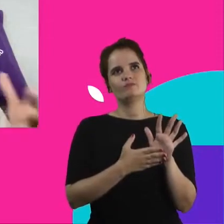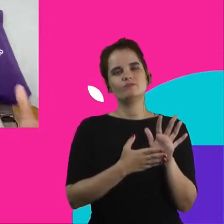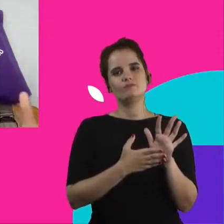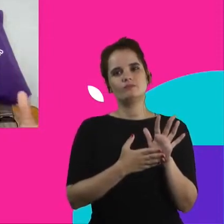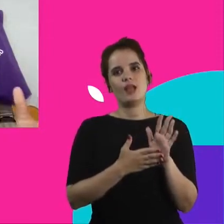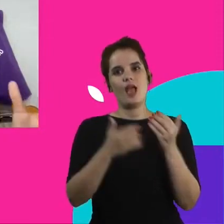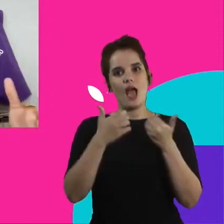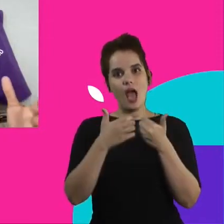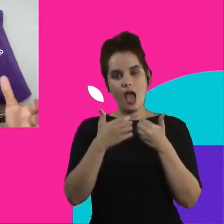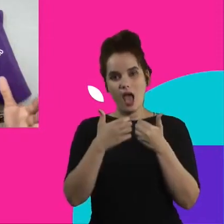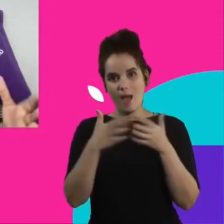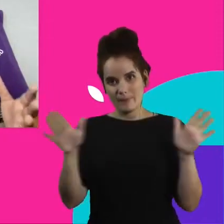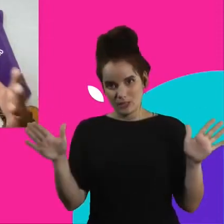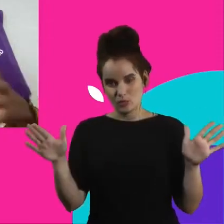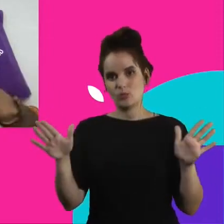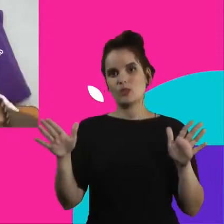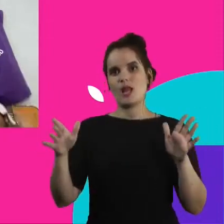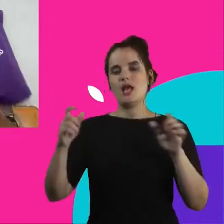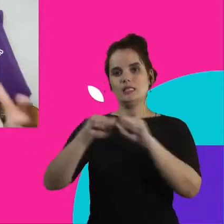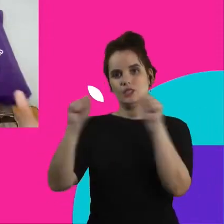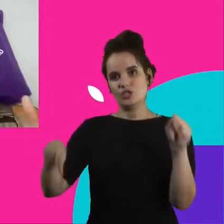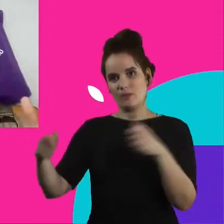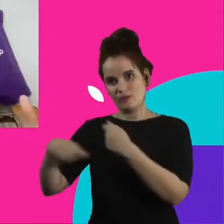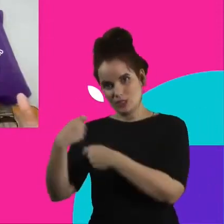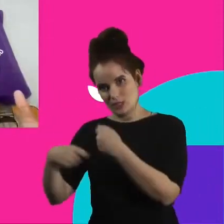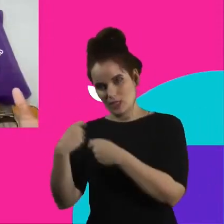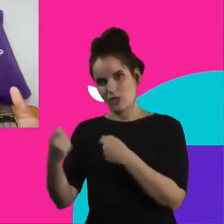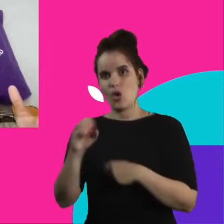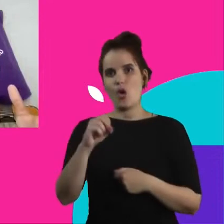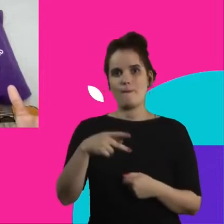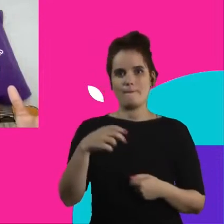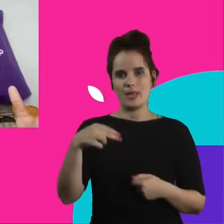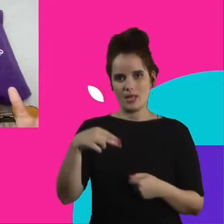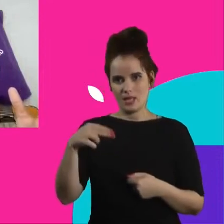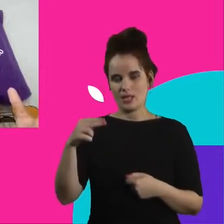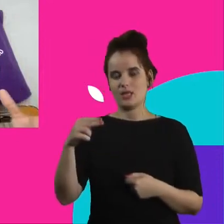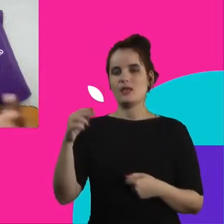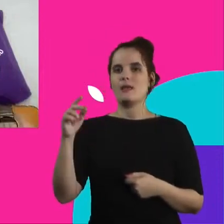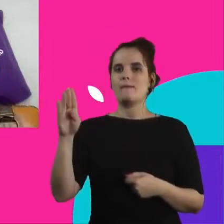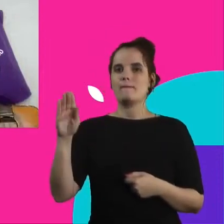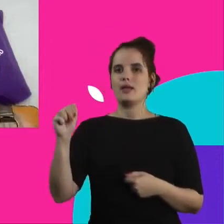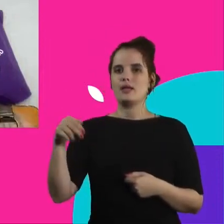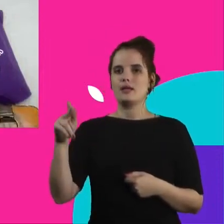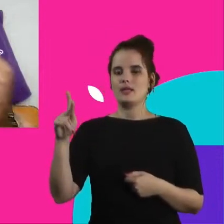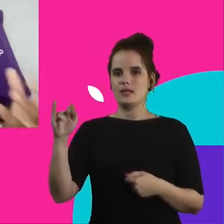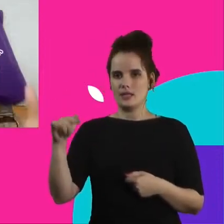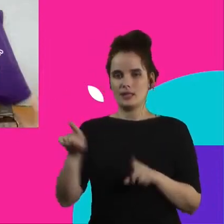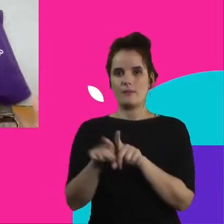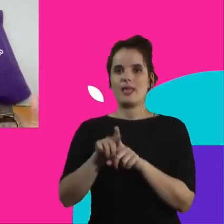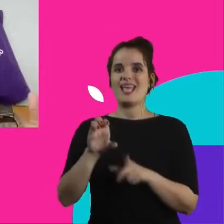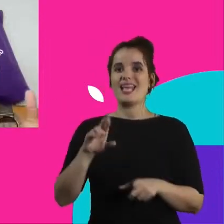abertura do sistema financeiro com o Open Banking, democratização do acesso ao sistema financeiro com as criptomoedas e a criação